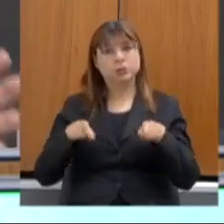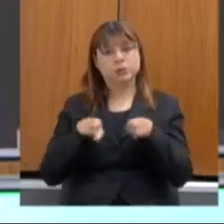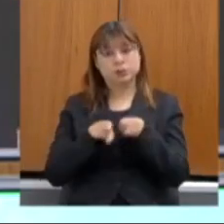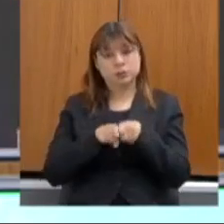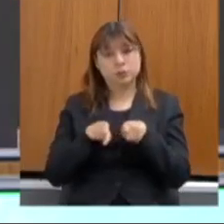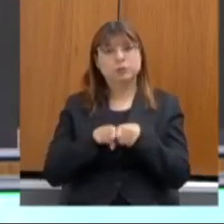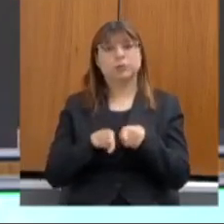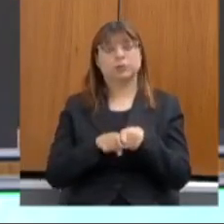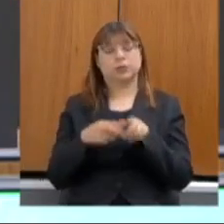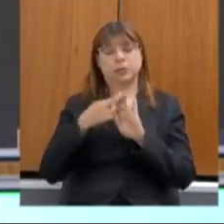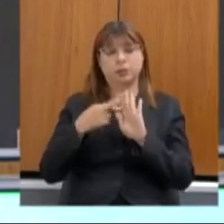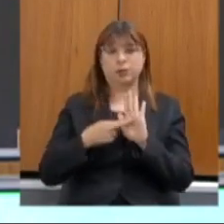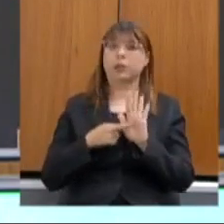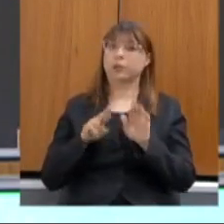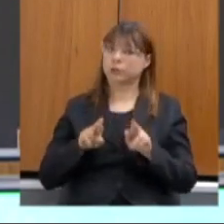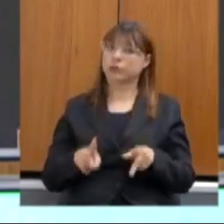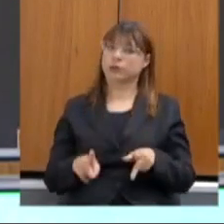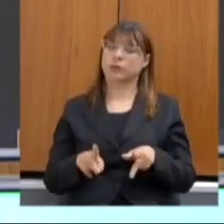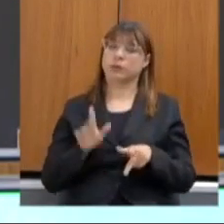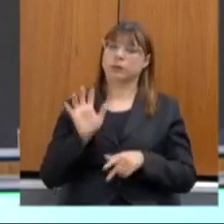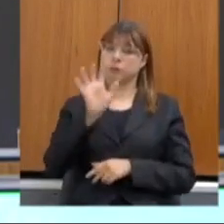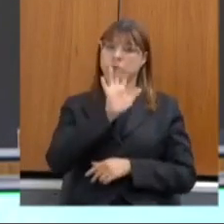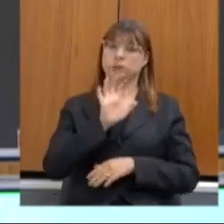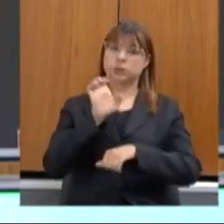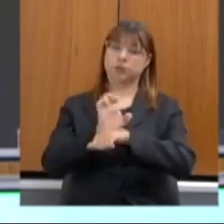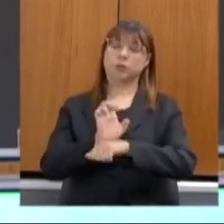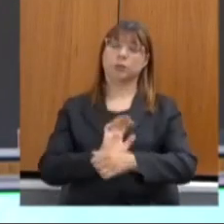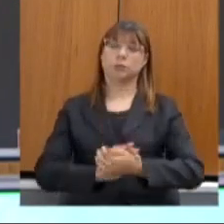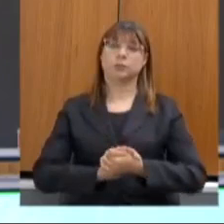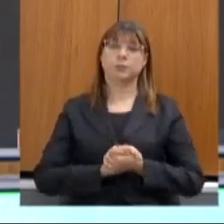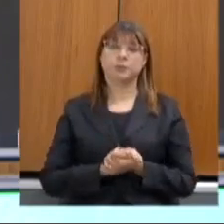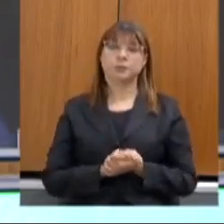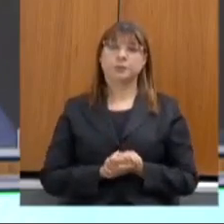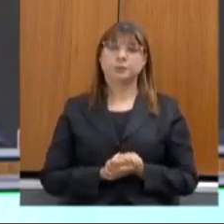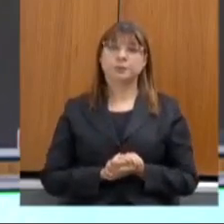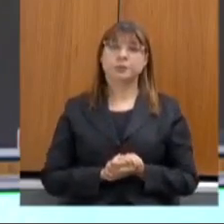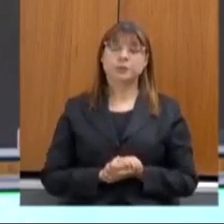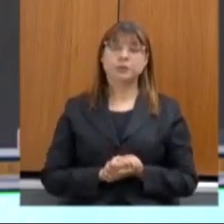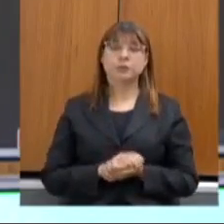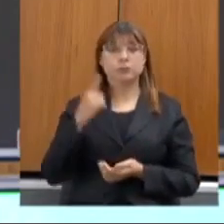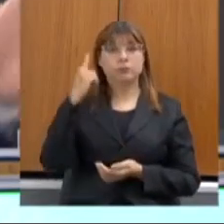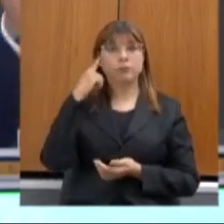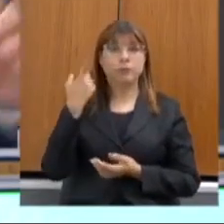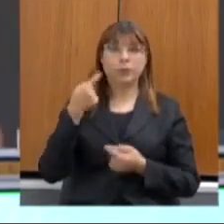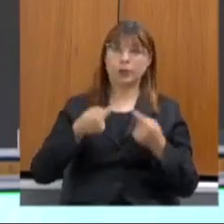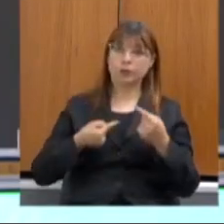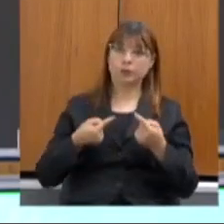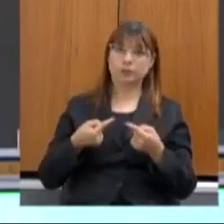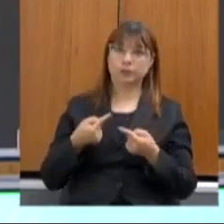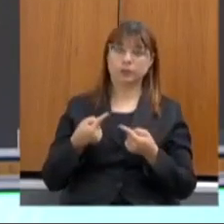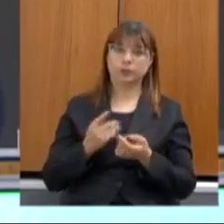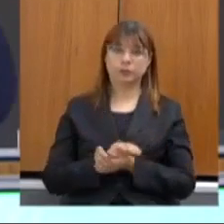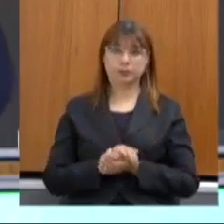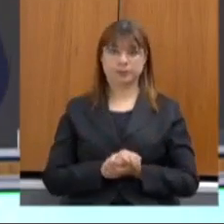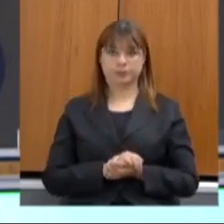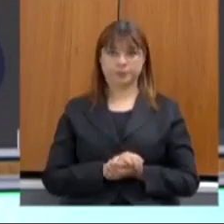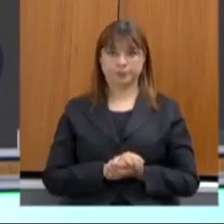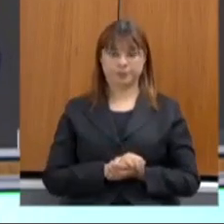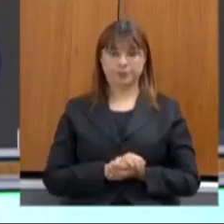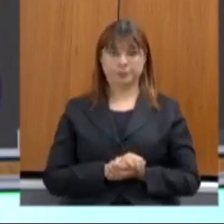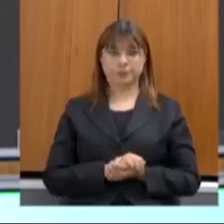medidas também diferentes pelo Estado no âmbito da política pode passar por favor